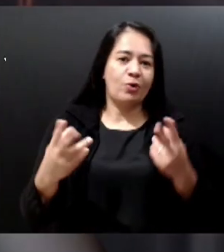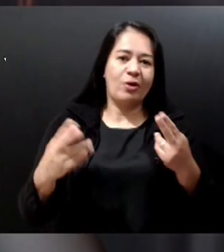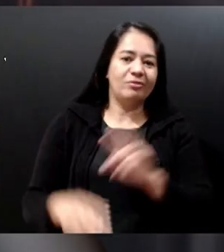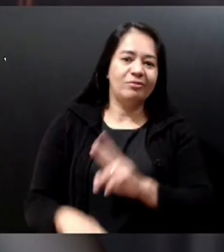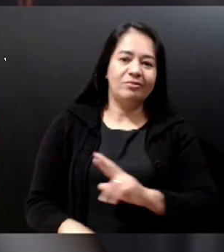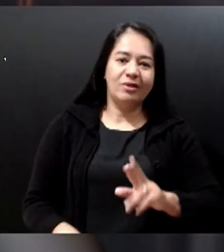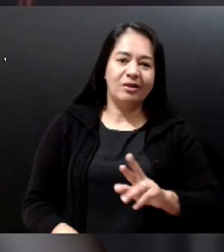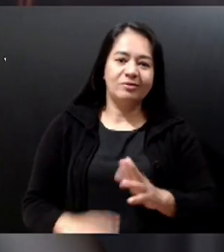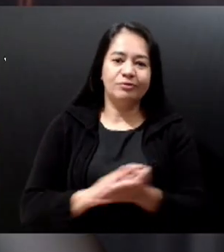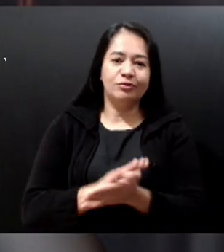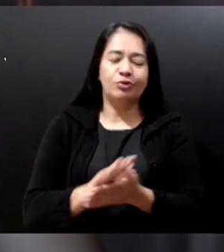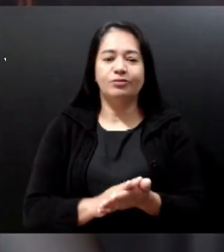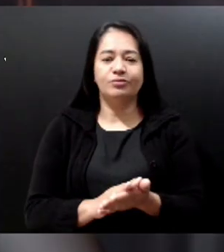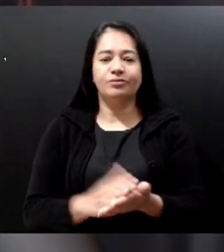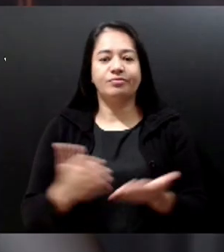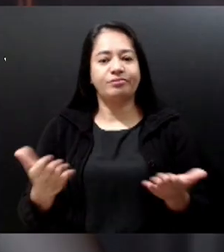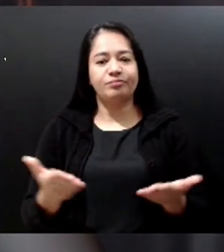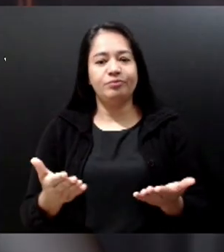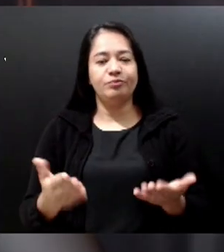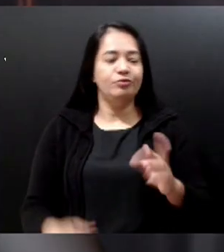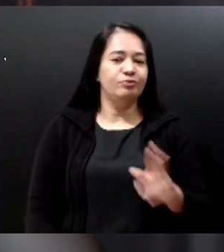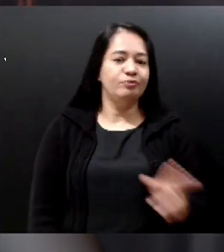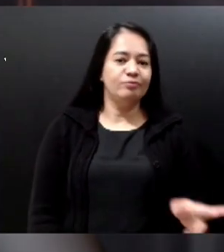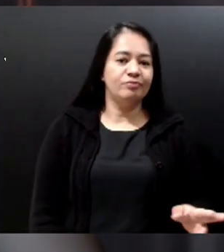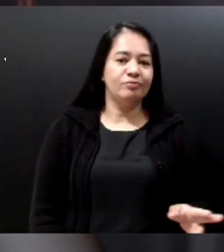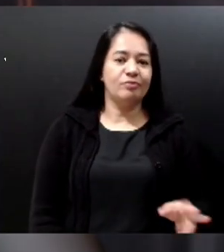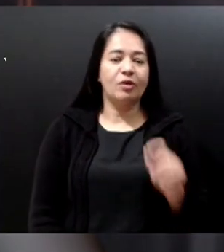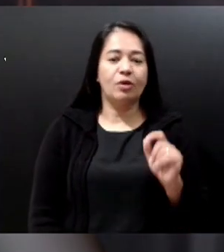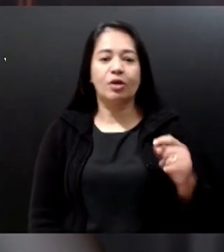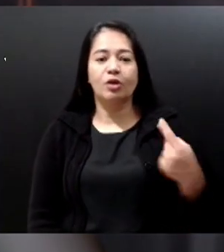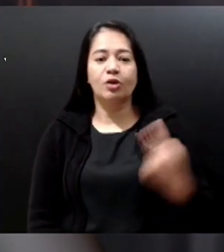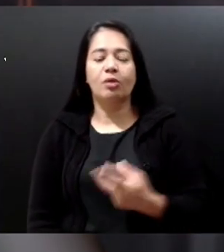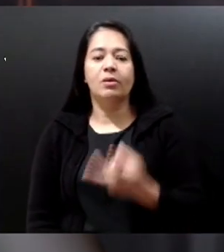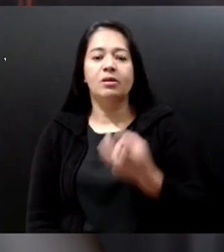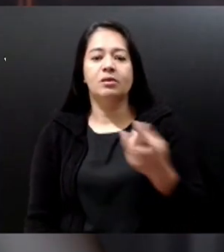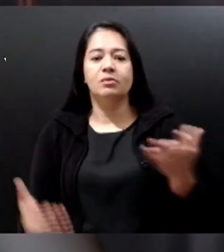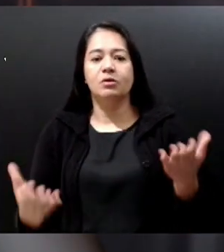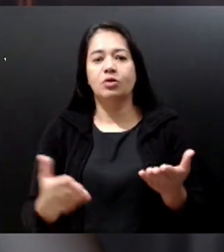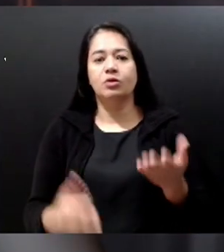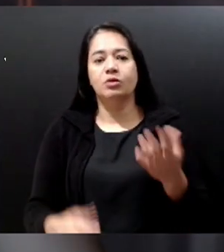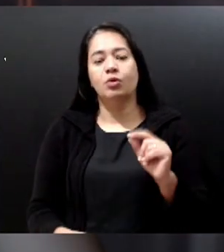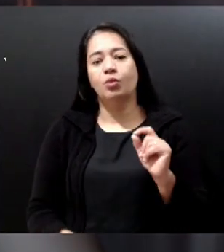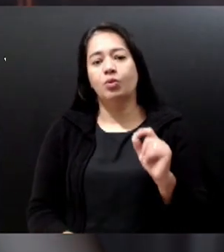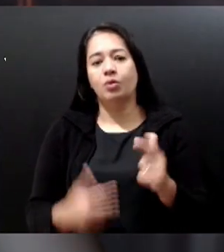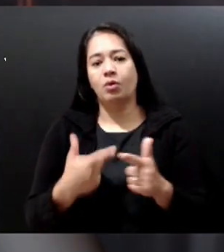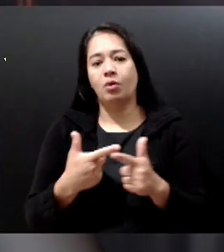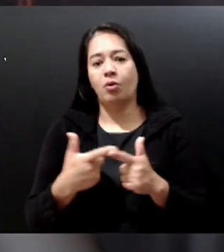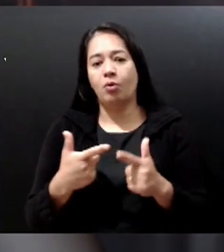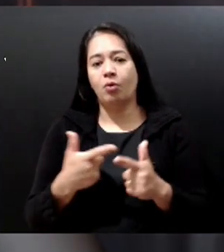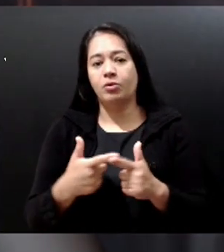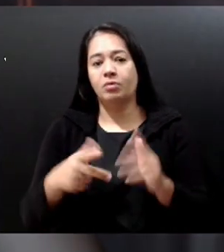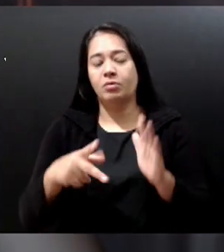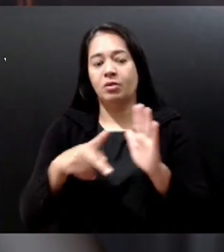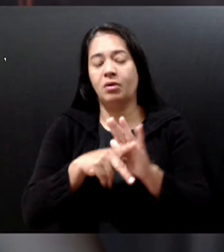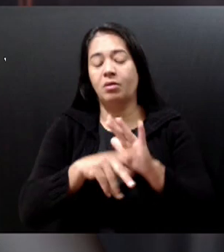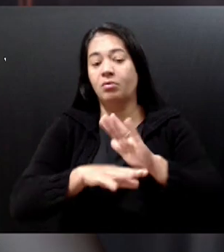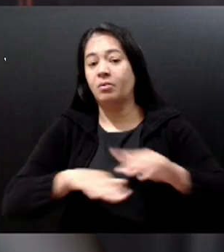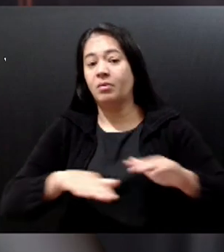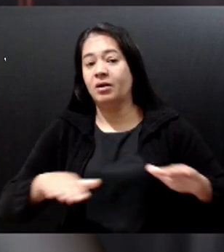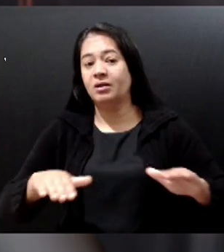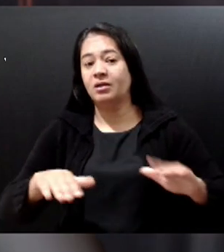eu estou. Então, o que a gente vê muito, que é um problema para a criança, é quando